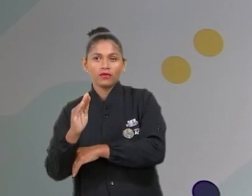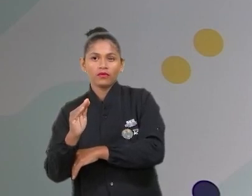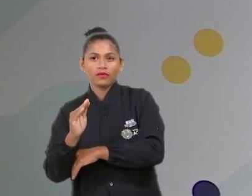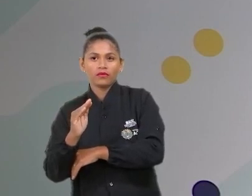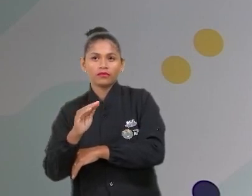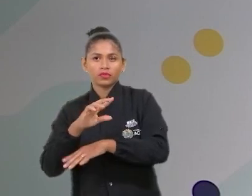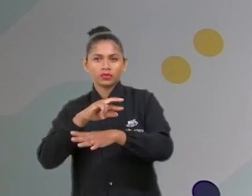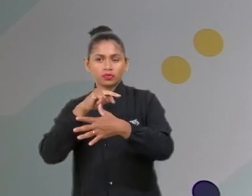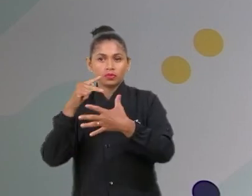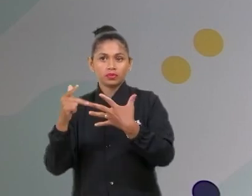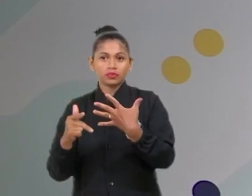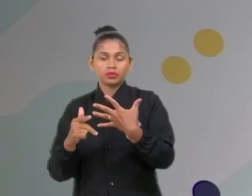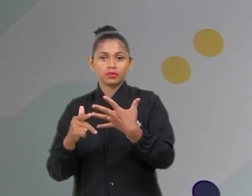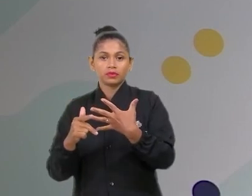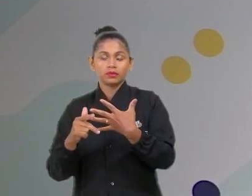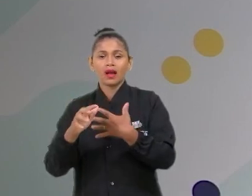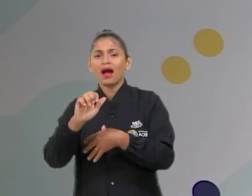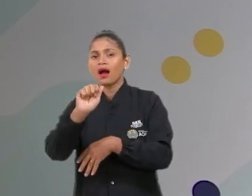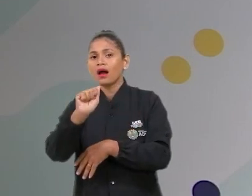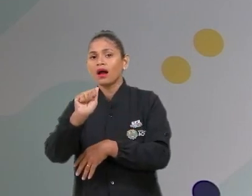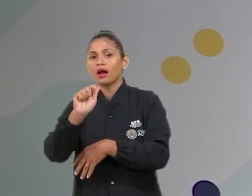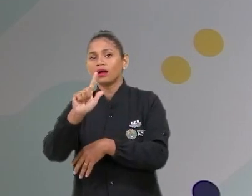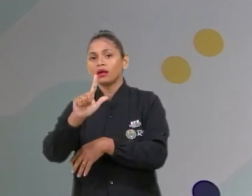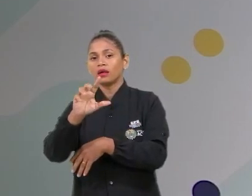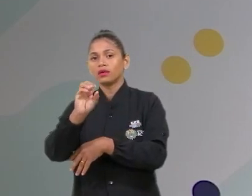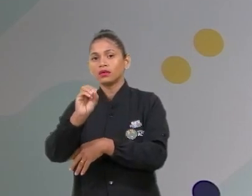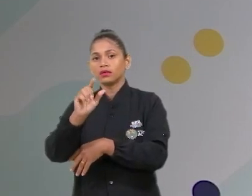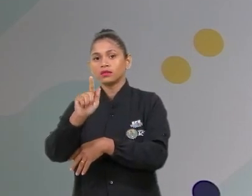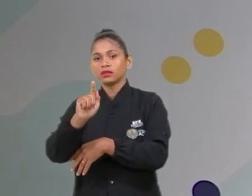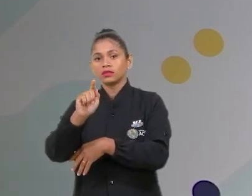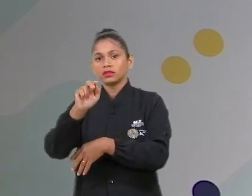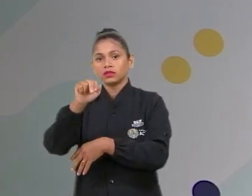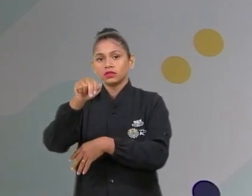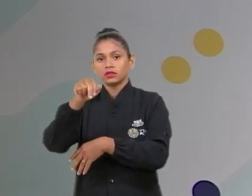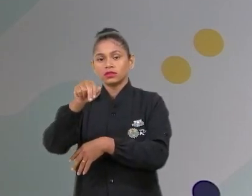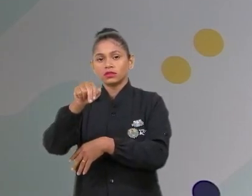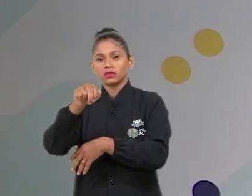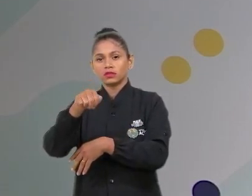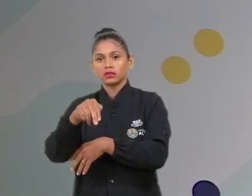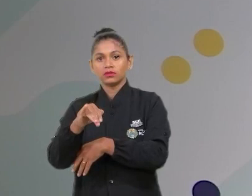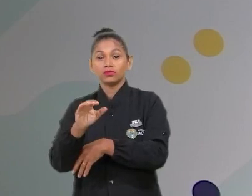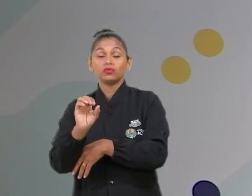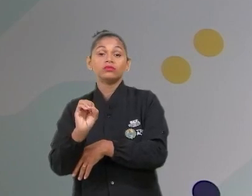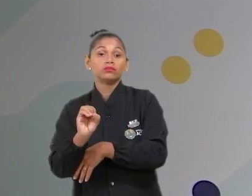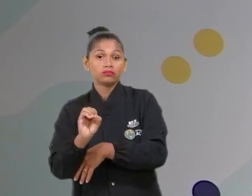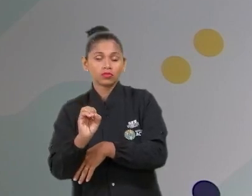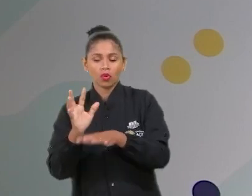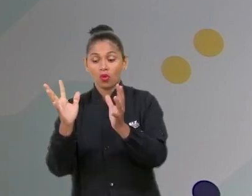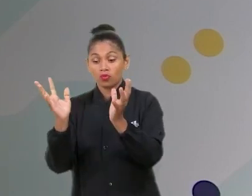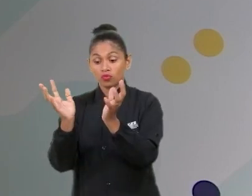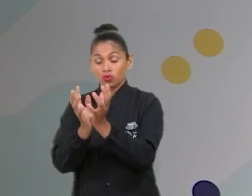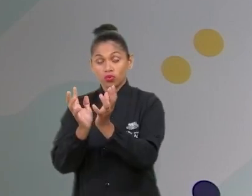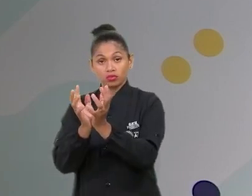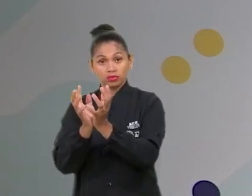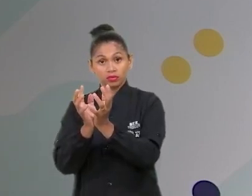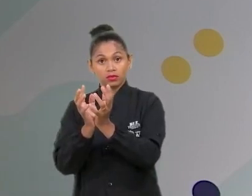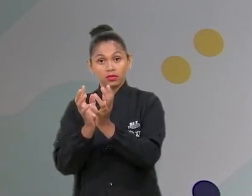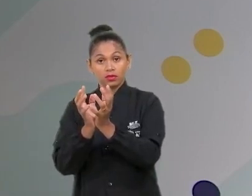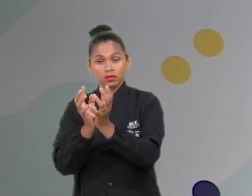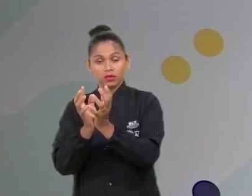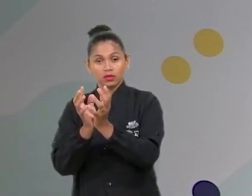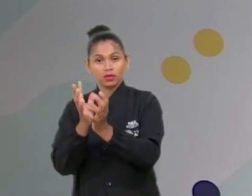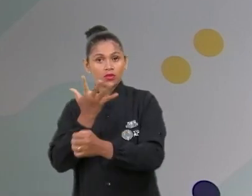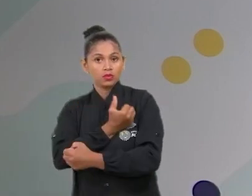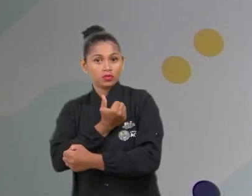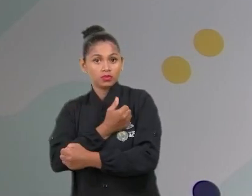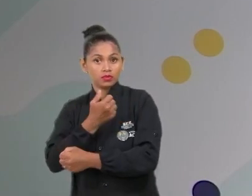Os halogênios, quem são os halogênios? São todo o grupo de número